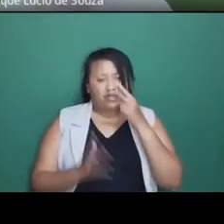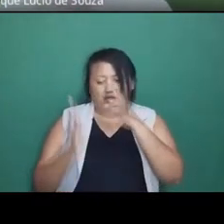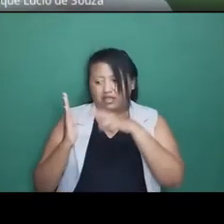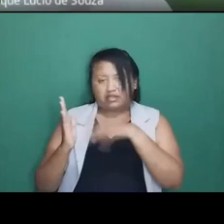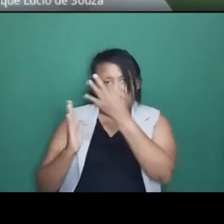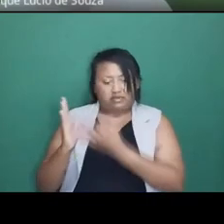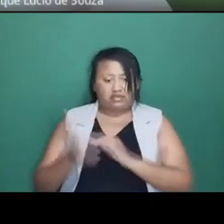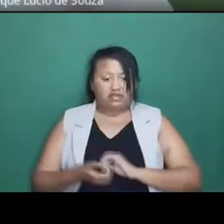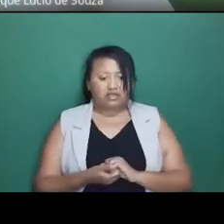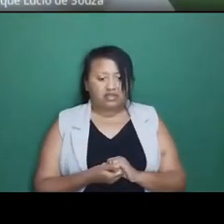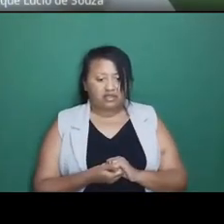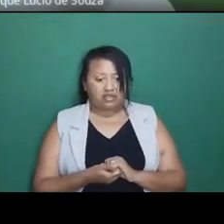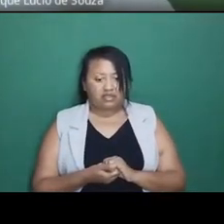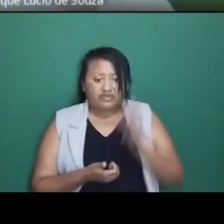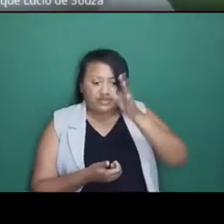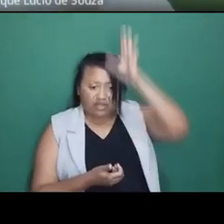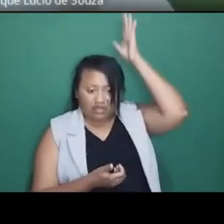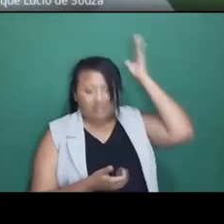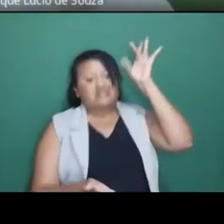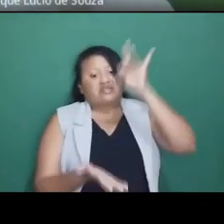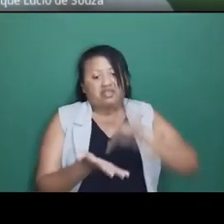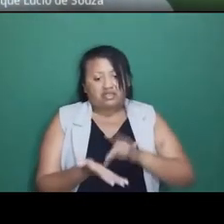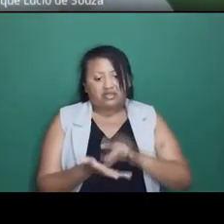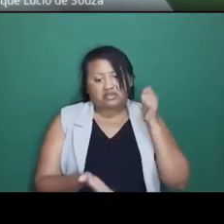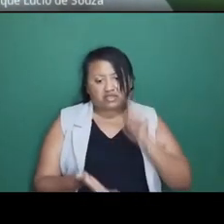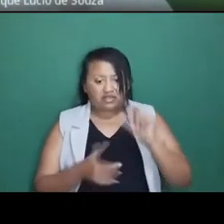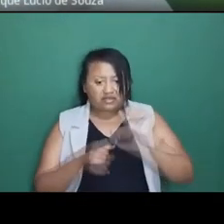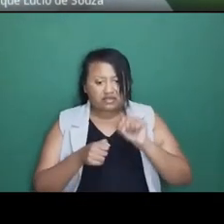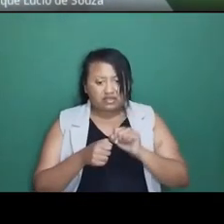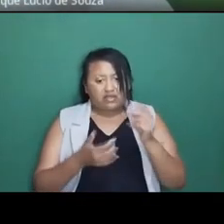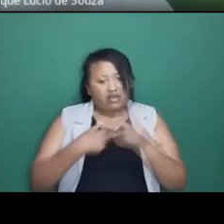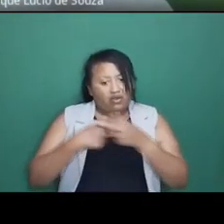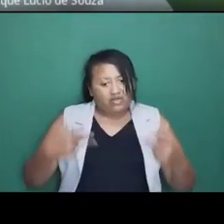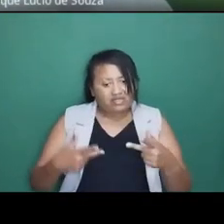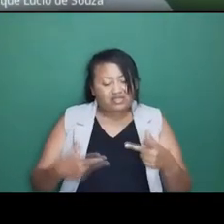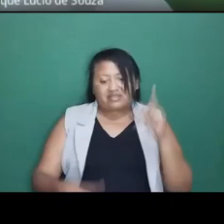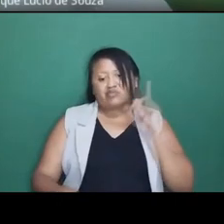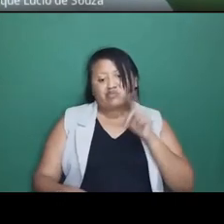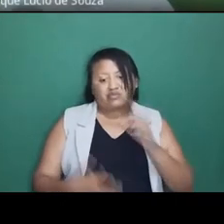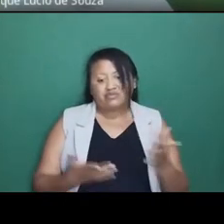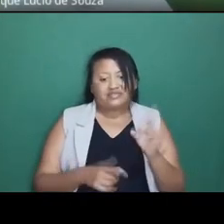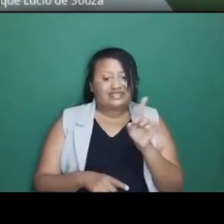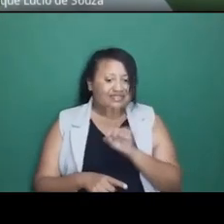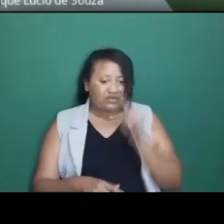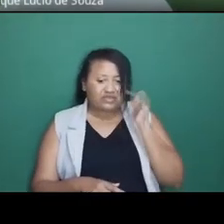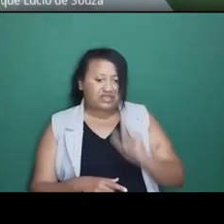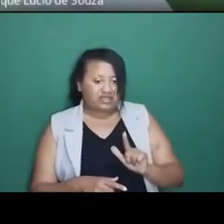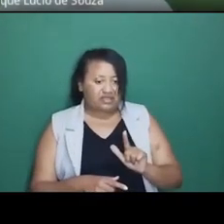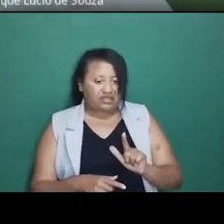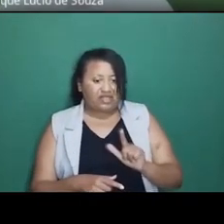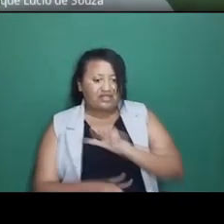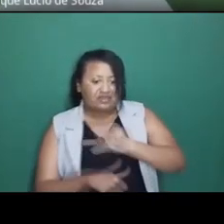texto os romanos de fato Conseguiram fazer uma coisa que os americanos não alcançaram eles